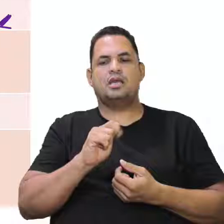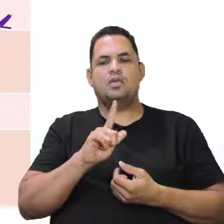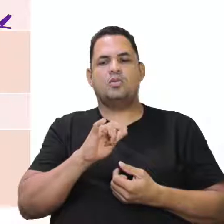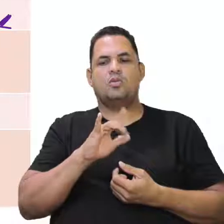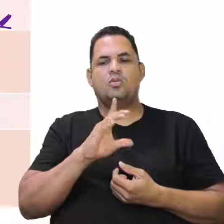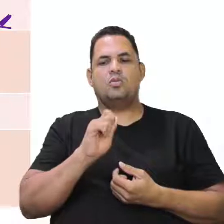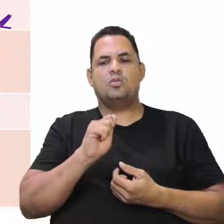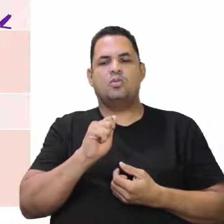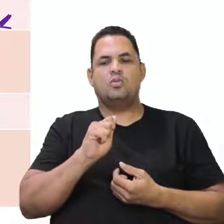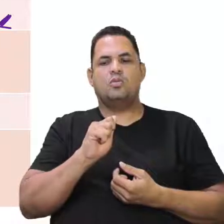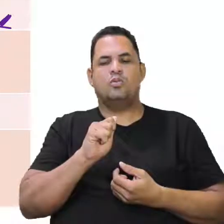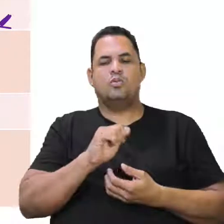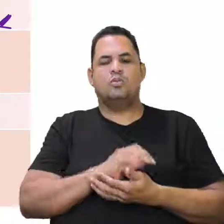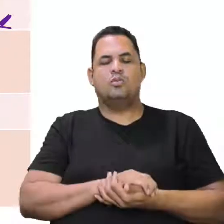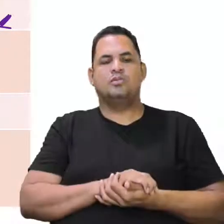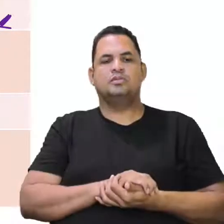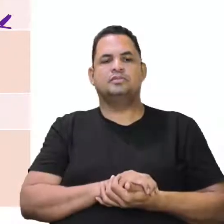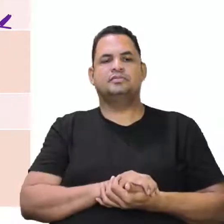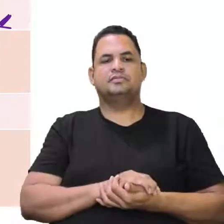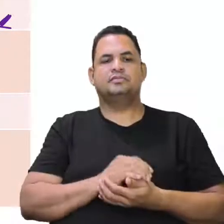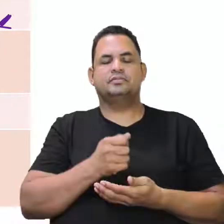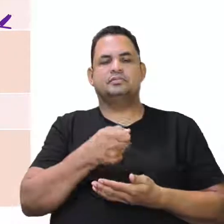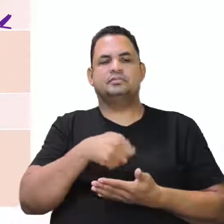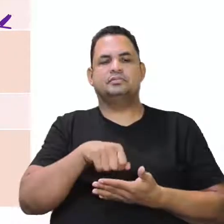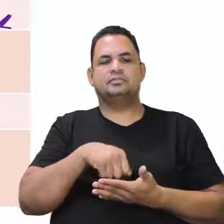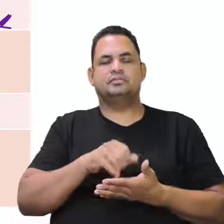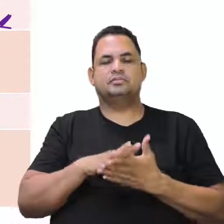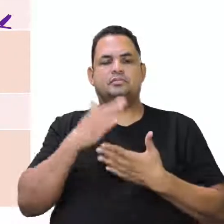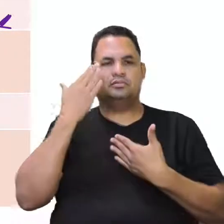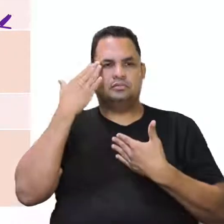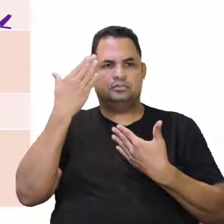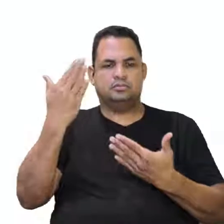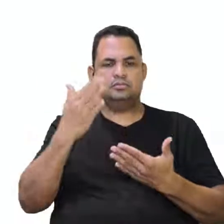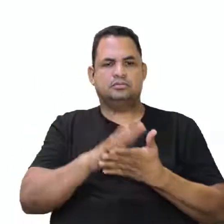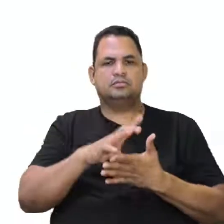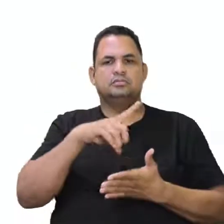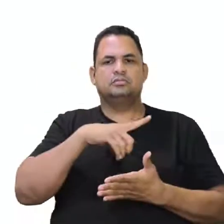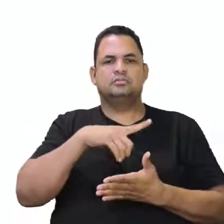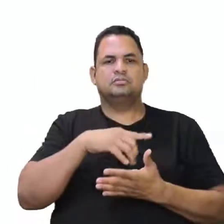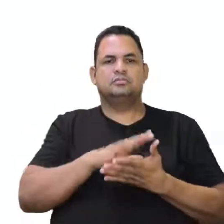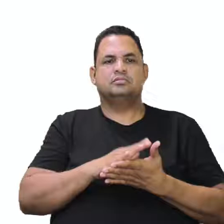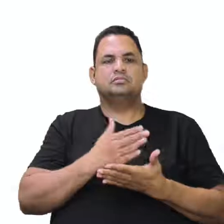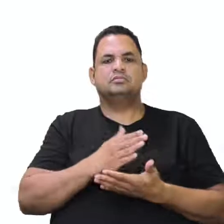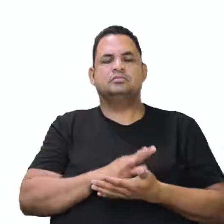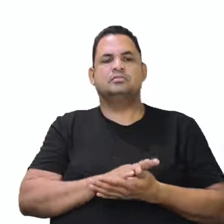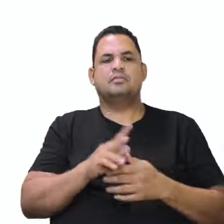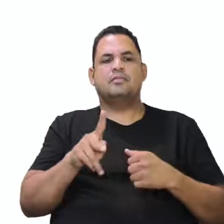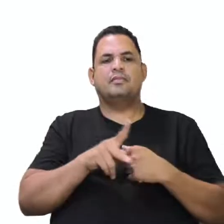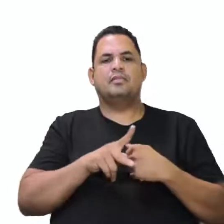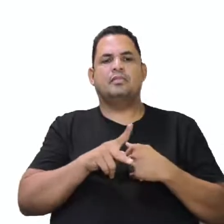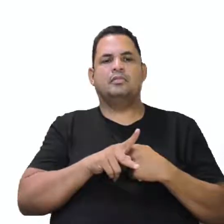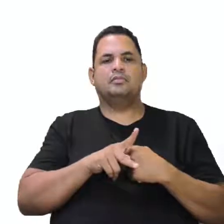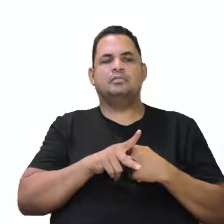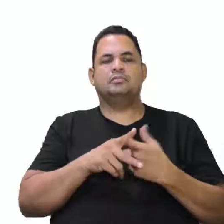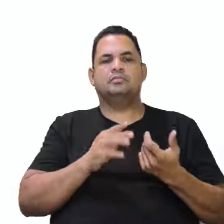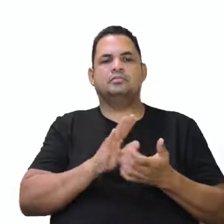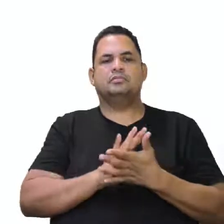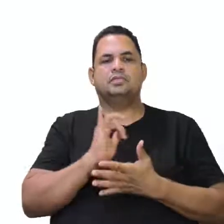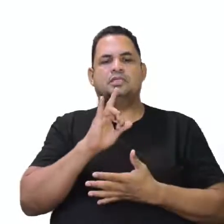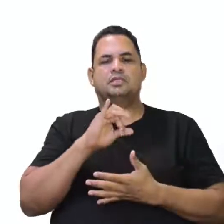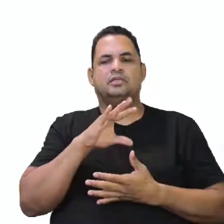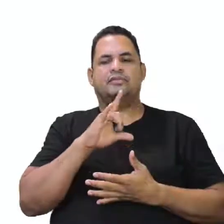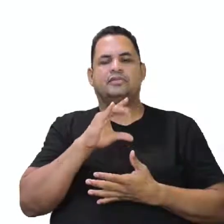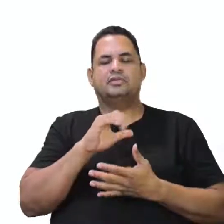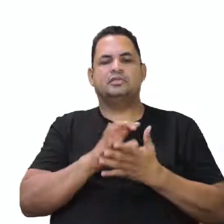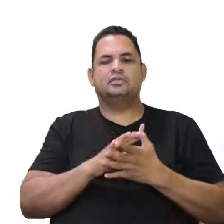é a mesma coisa, tá? Faça a correção aí, obrigada. Temos aí agora a próxima, pronomes indefinidos, que